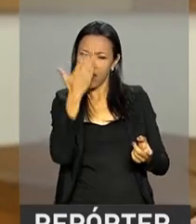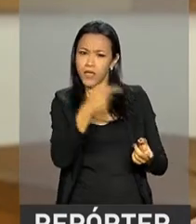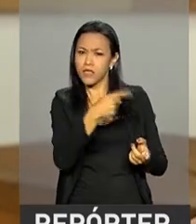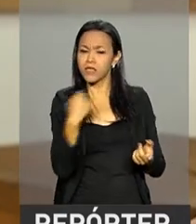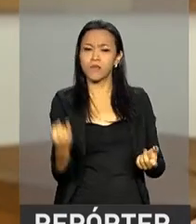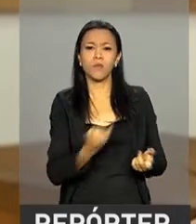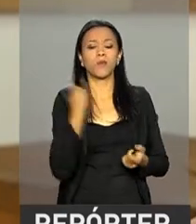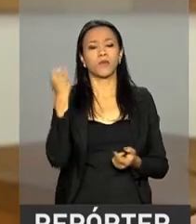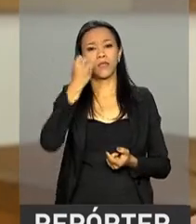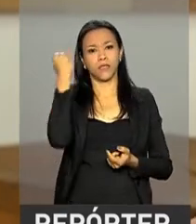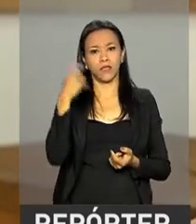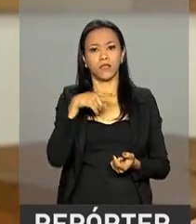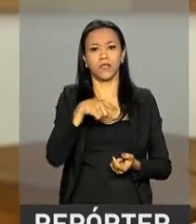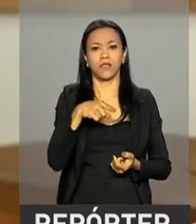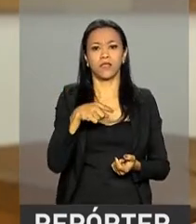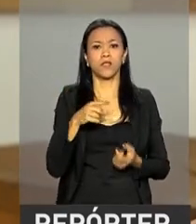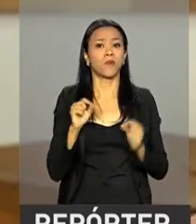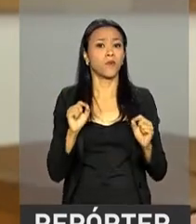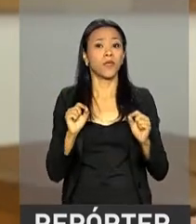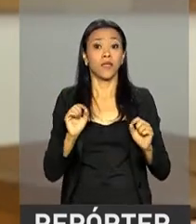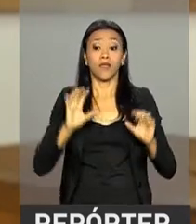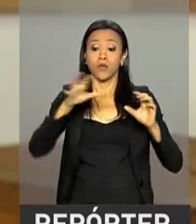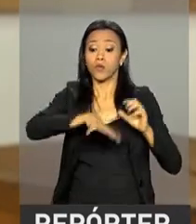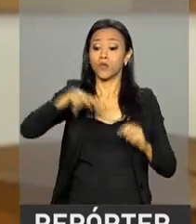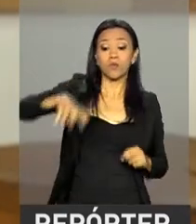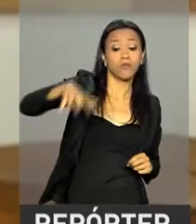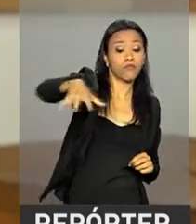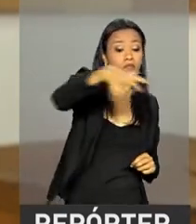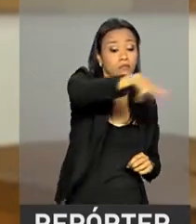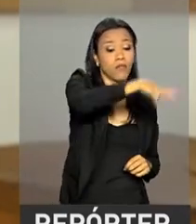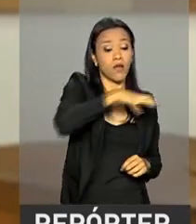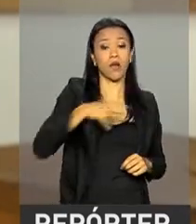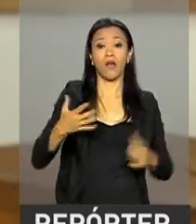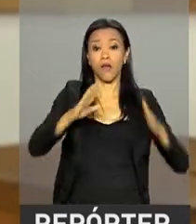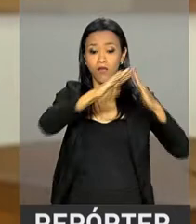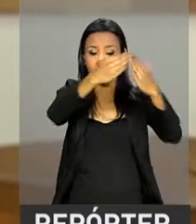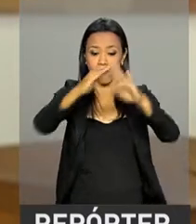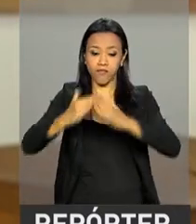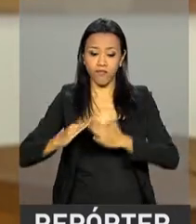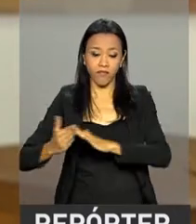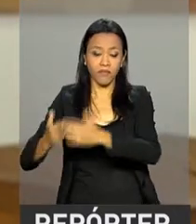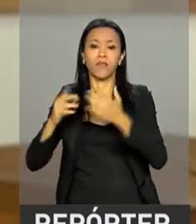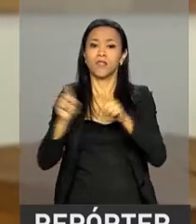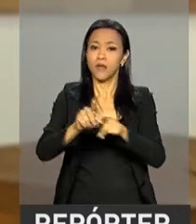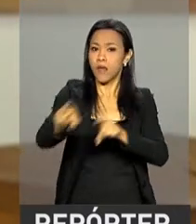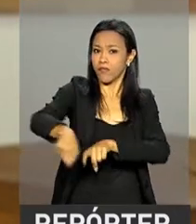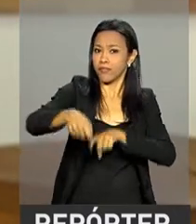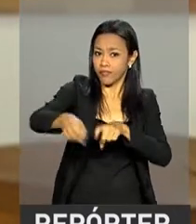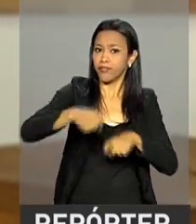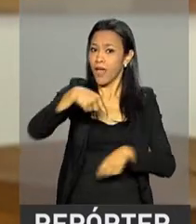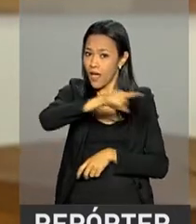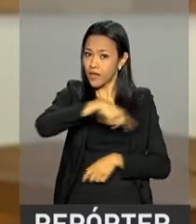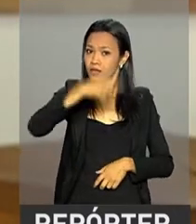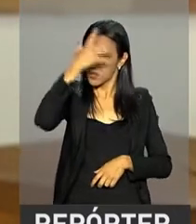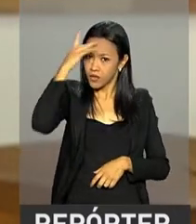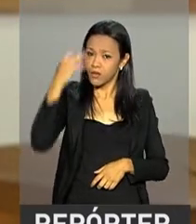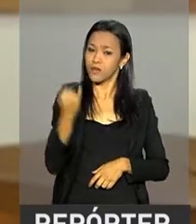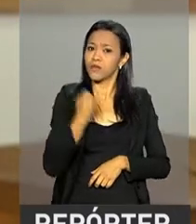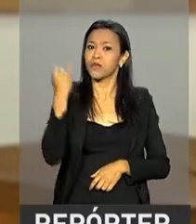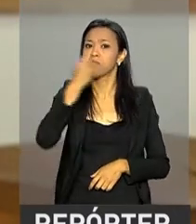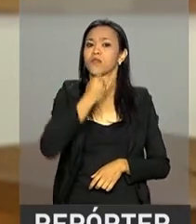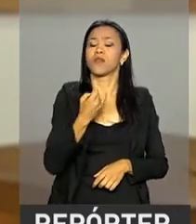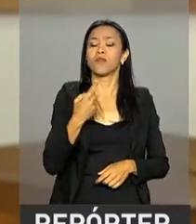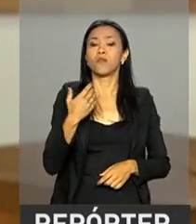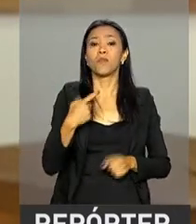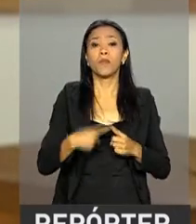fundamental nos bairros nas periferias da população rural e isso tem proporcionado é que as